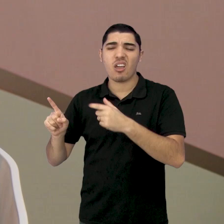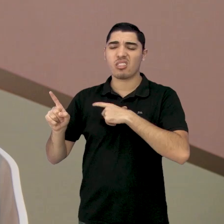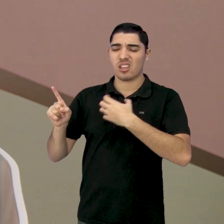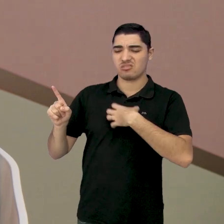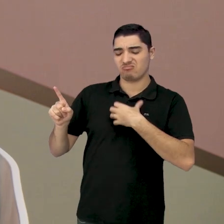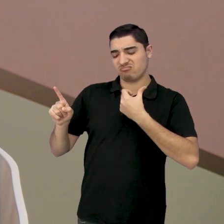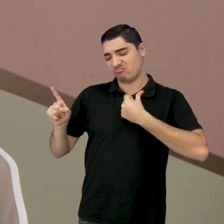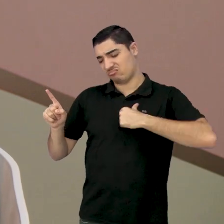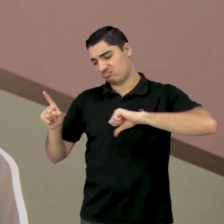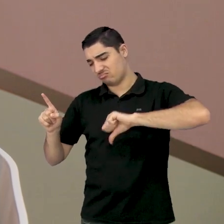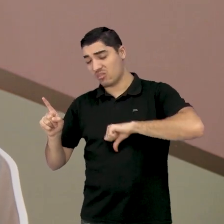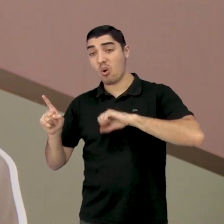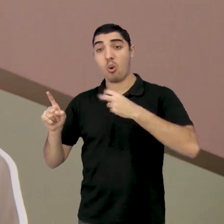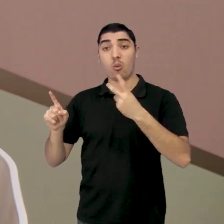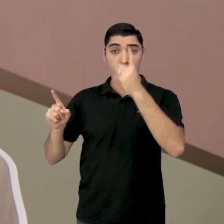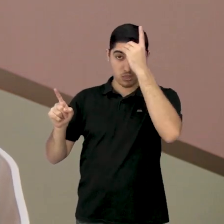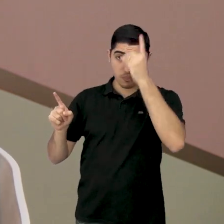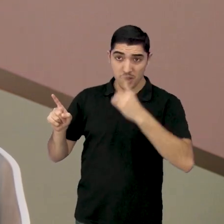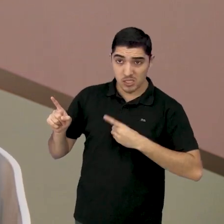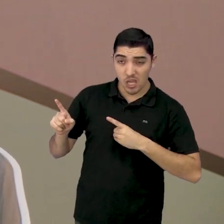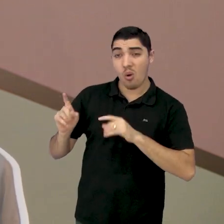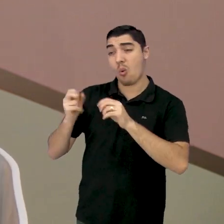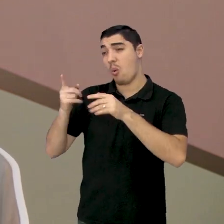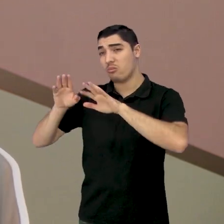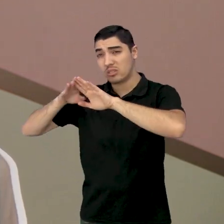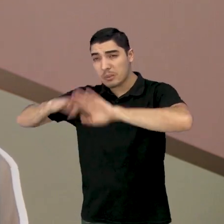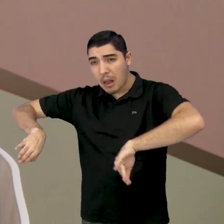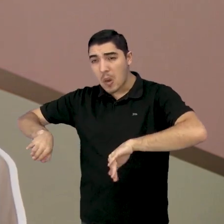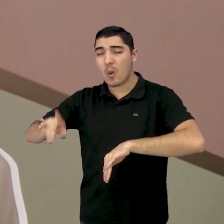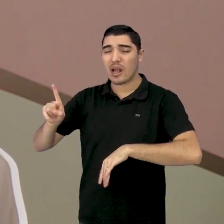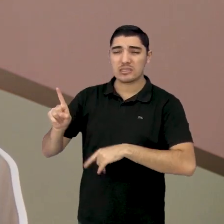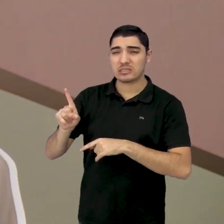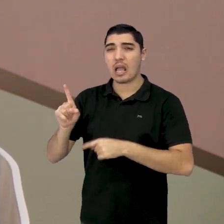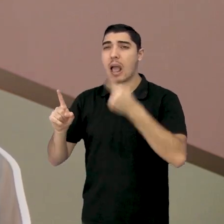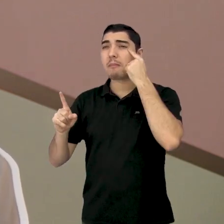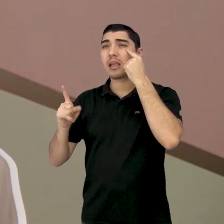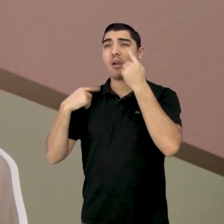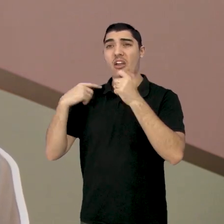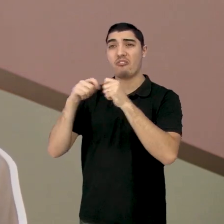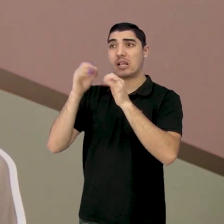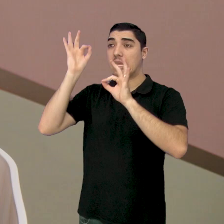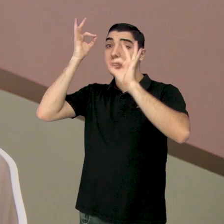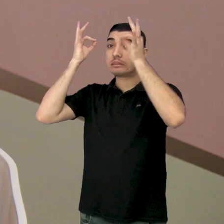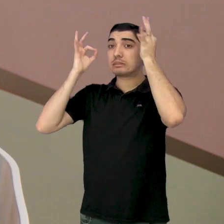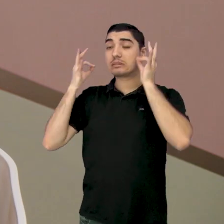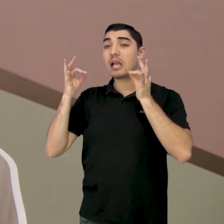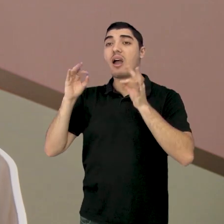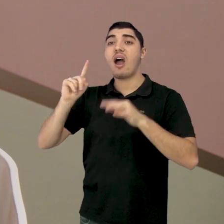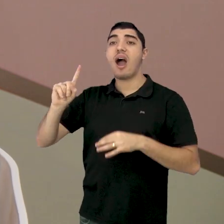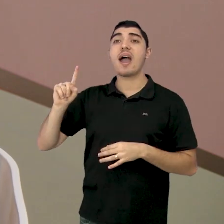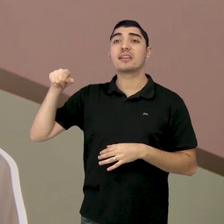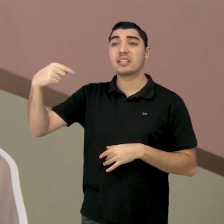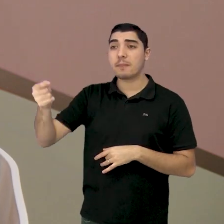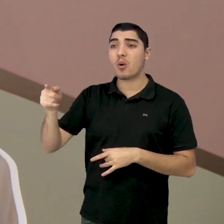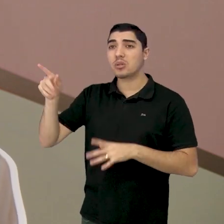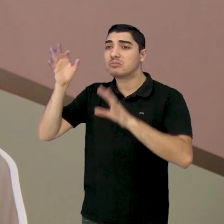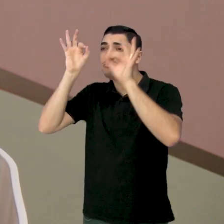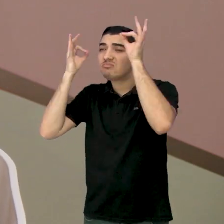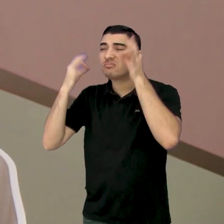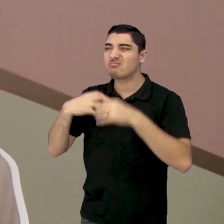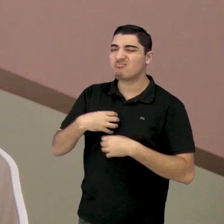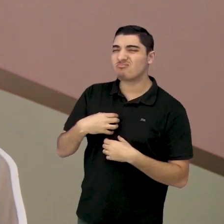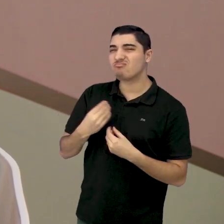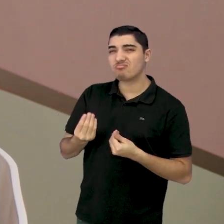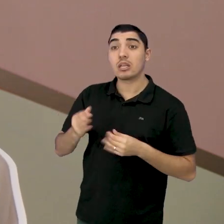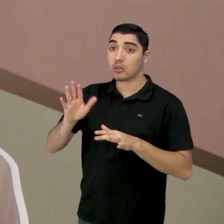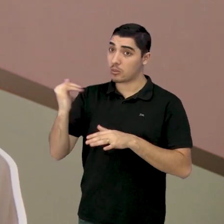com problema de autoestima, ou depressão, ou terminou um relacionamento e quer buscar a solução no tratamento estético e acaba não recebendo o procedimento muito